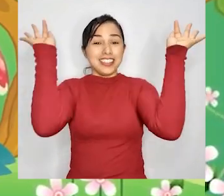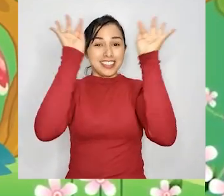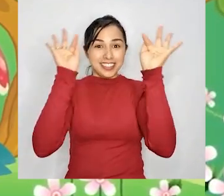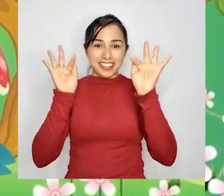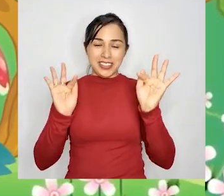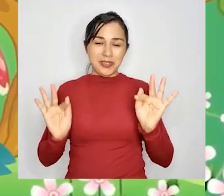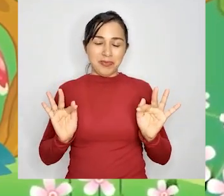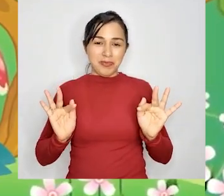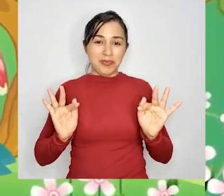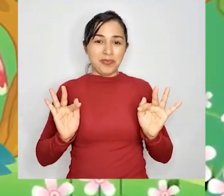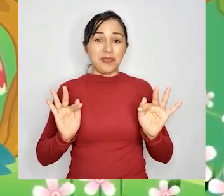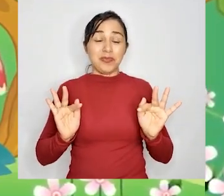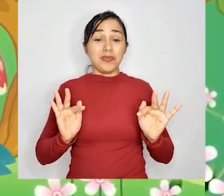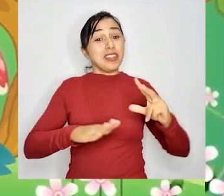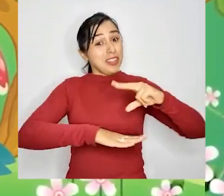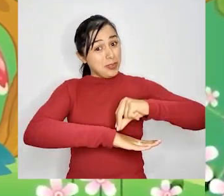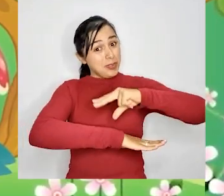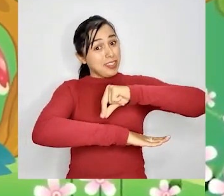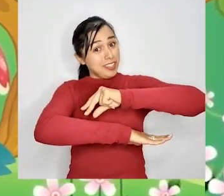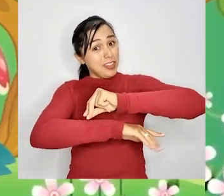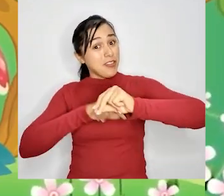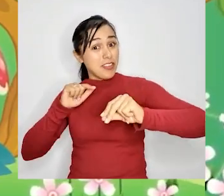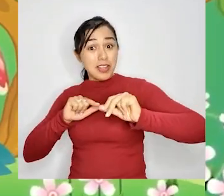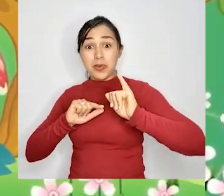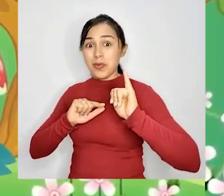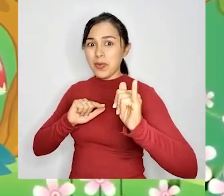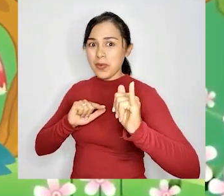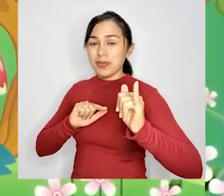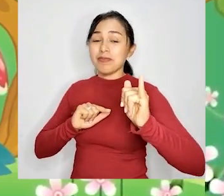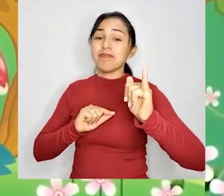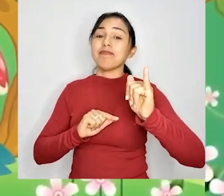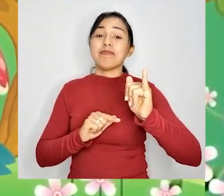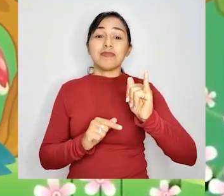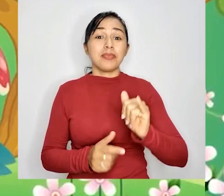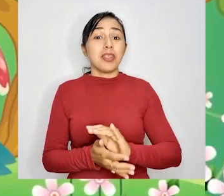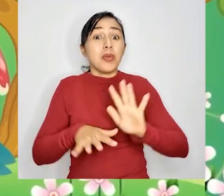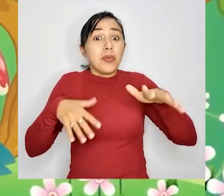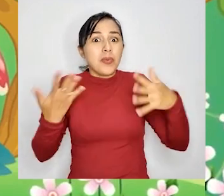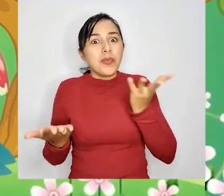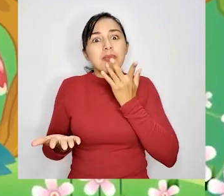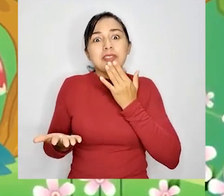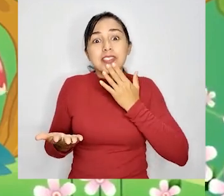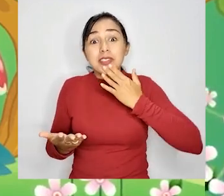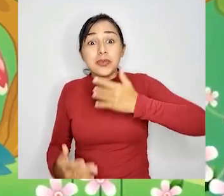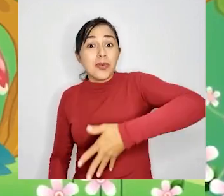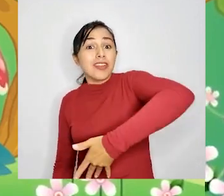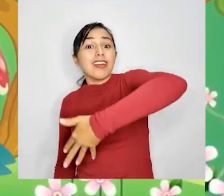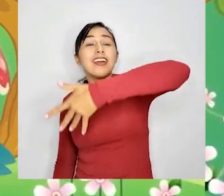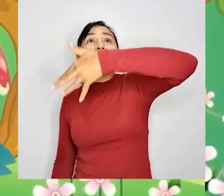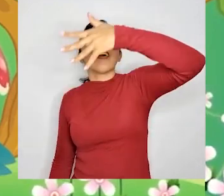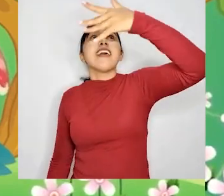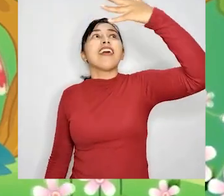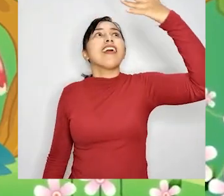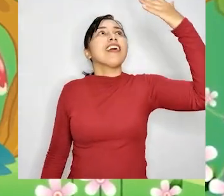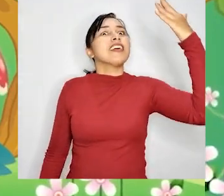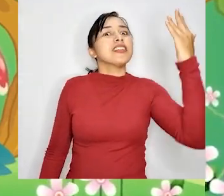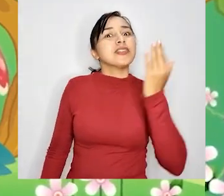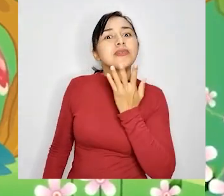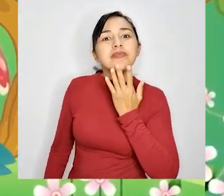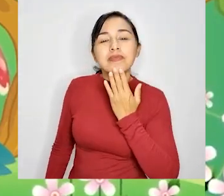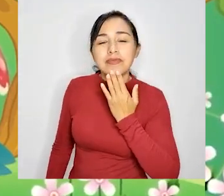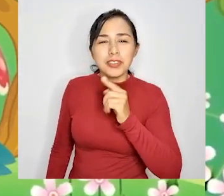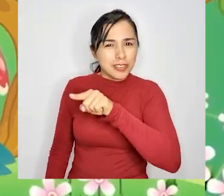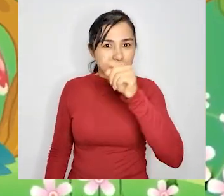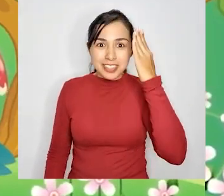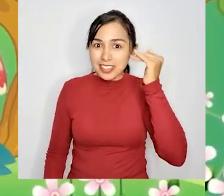feliz, que vai falar para vocês sobre as cores do arco-íris. Você sabe o que é um